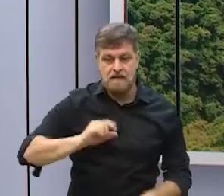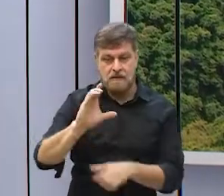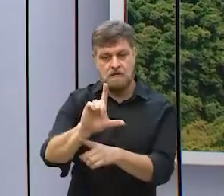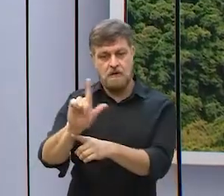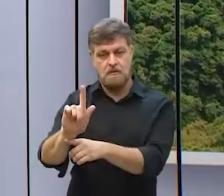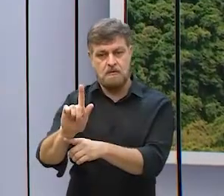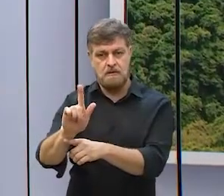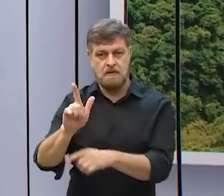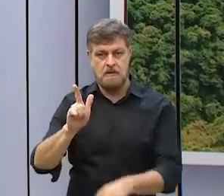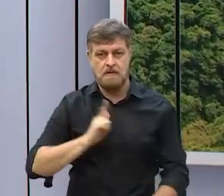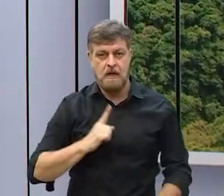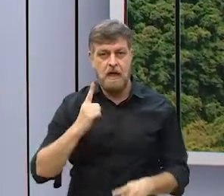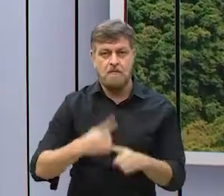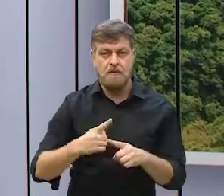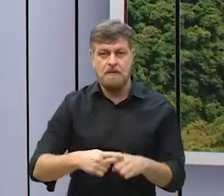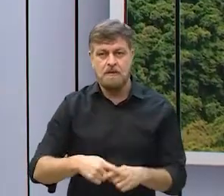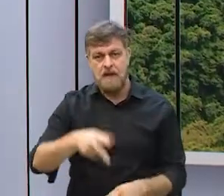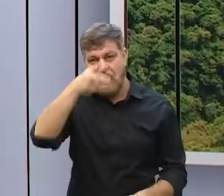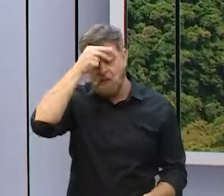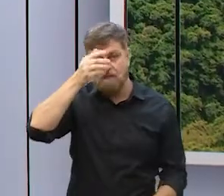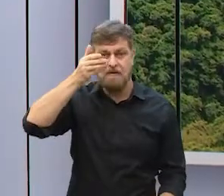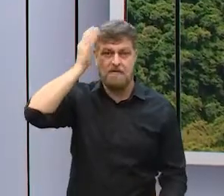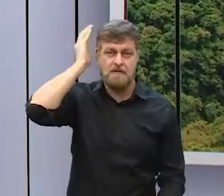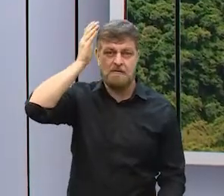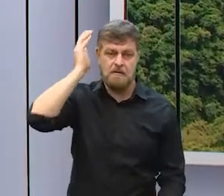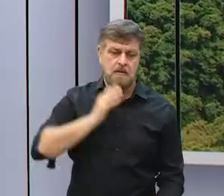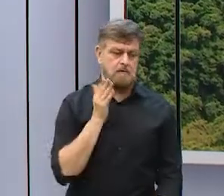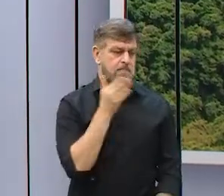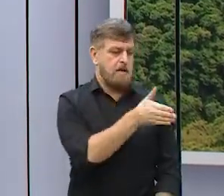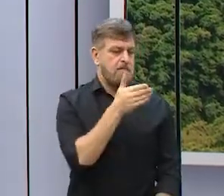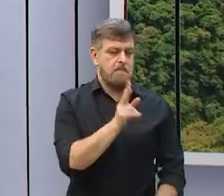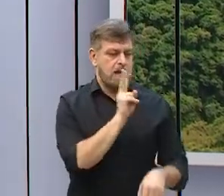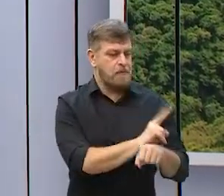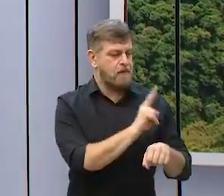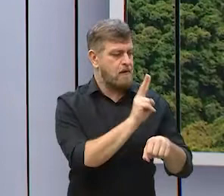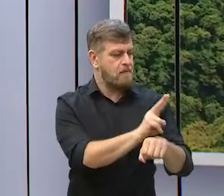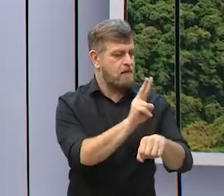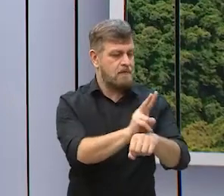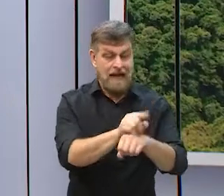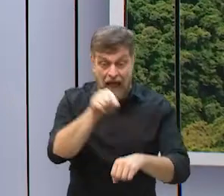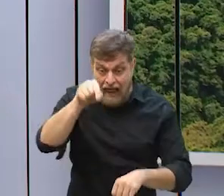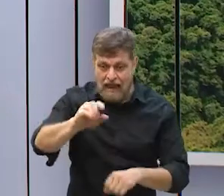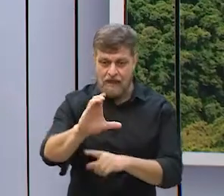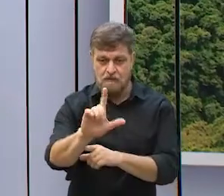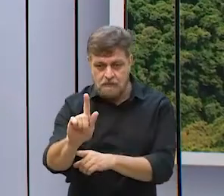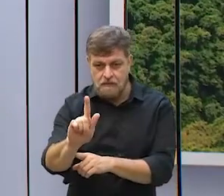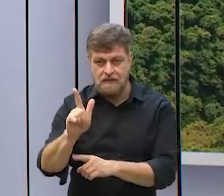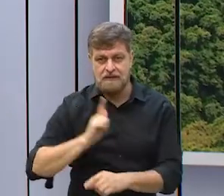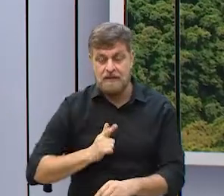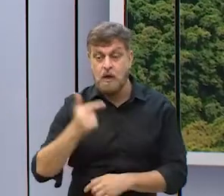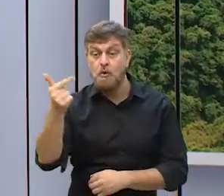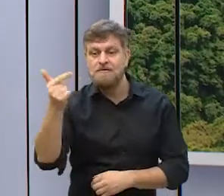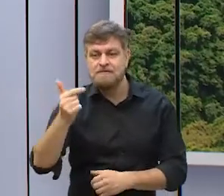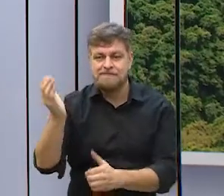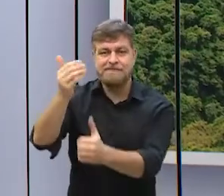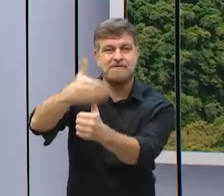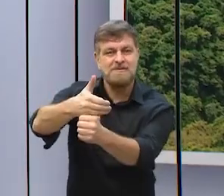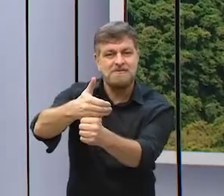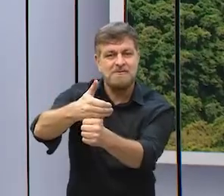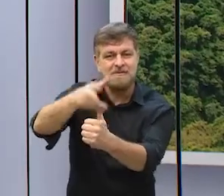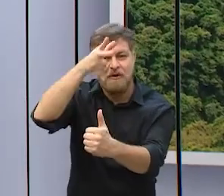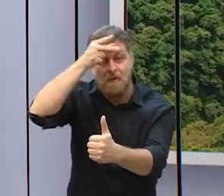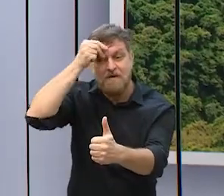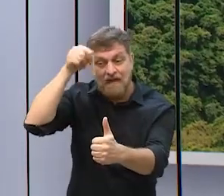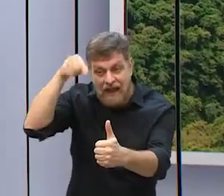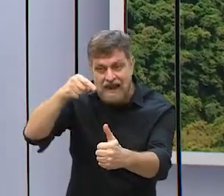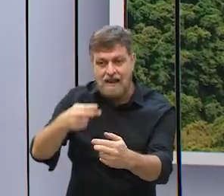região, até porque o prefeito tem tantas coisas para cuidar, entende? E ali, então, o subprefeito, a subprefeitura